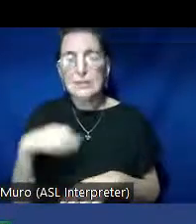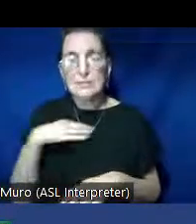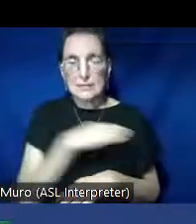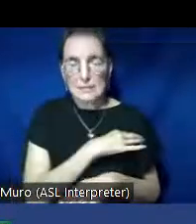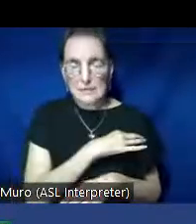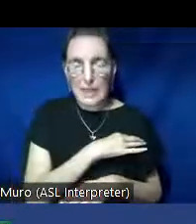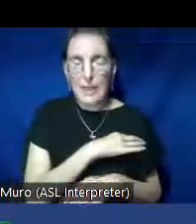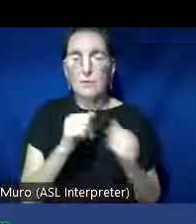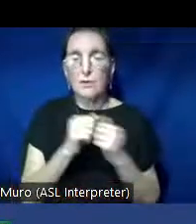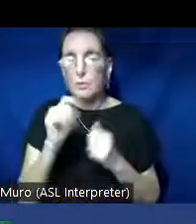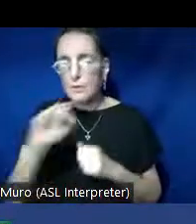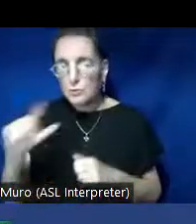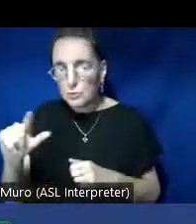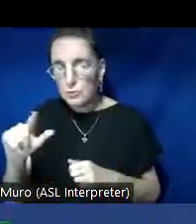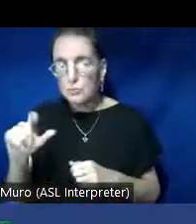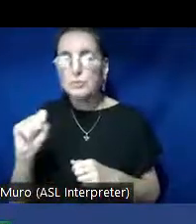com ferramentas.